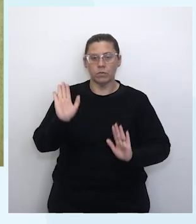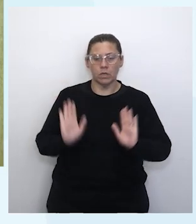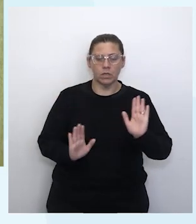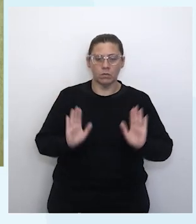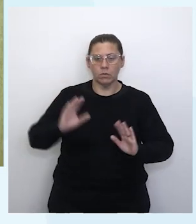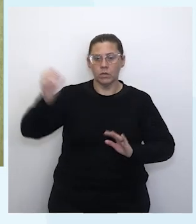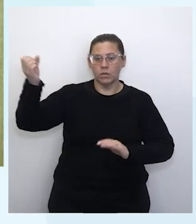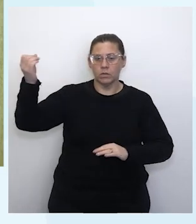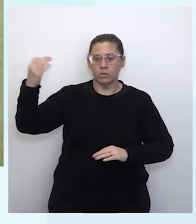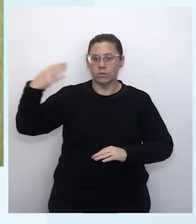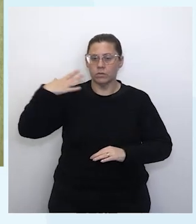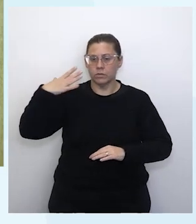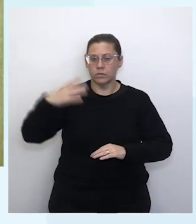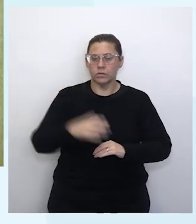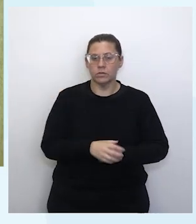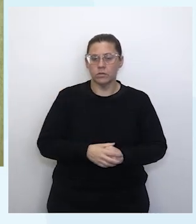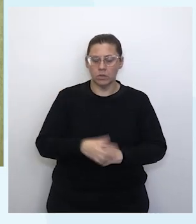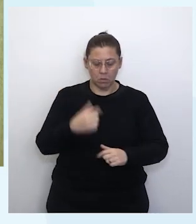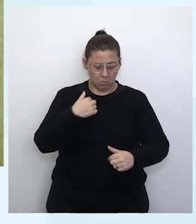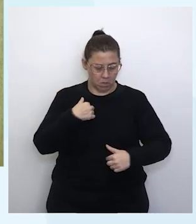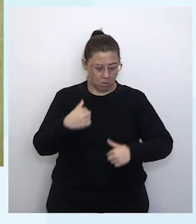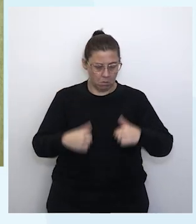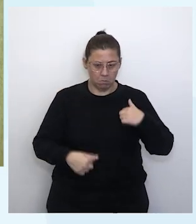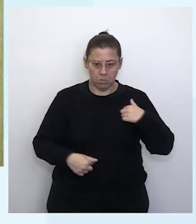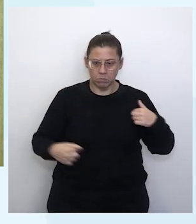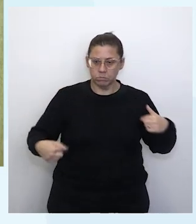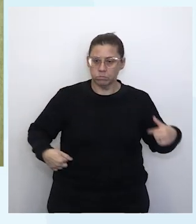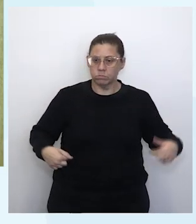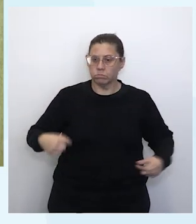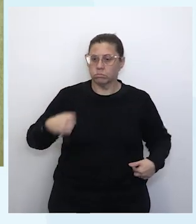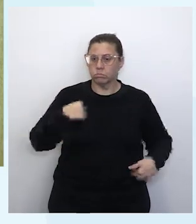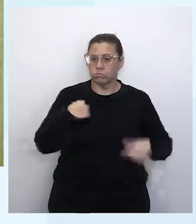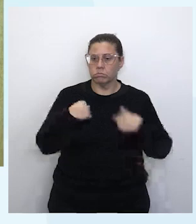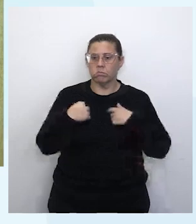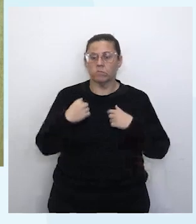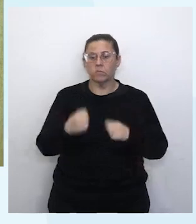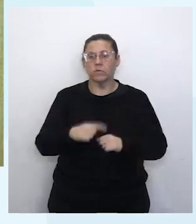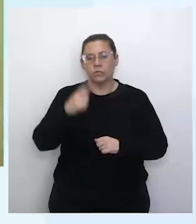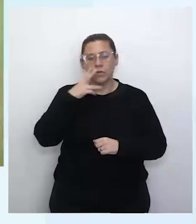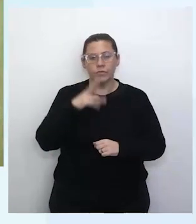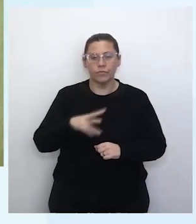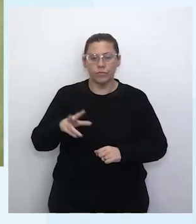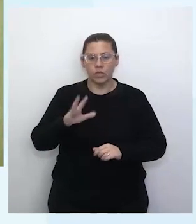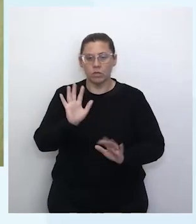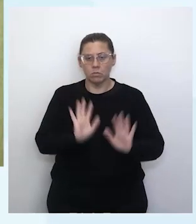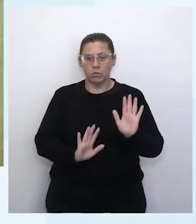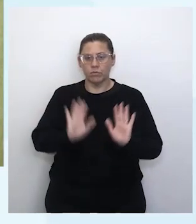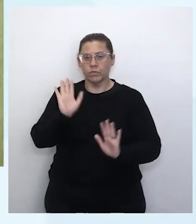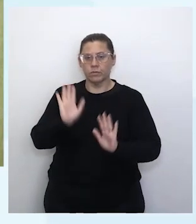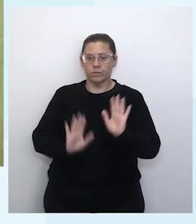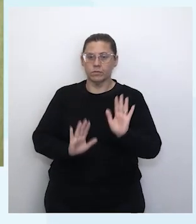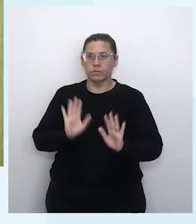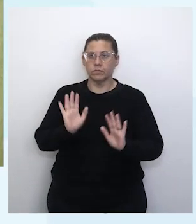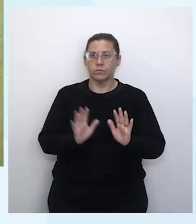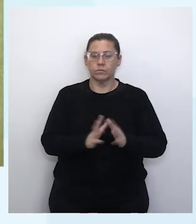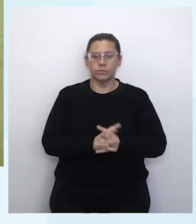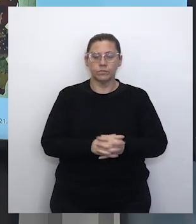luz penetrava, né, por esses orifícios, né, dos bonecos aí, e você via eles em movimento na